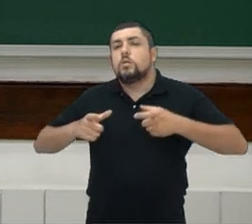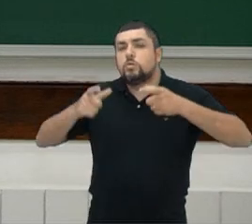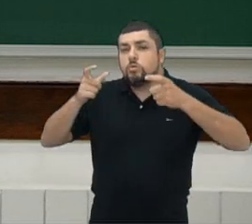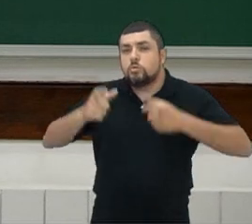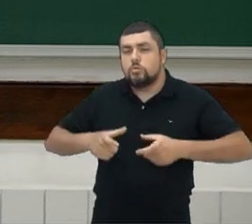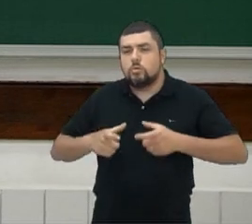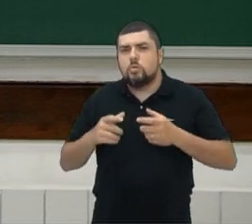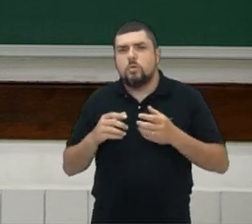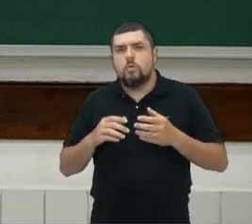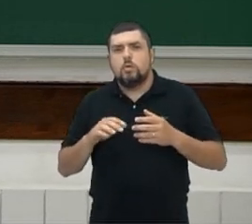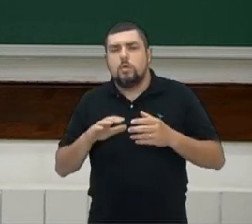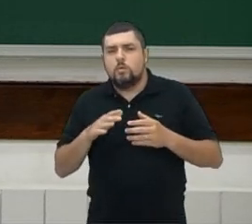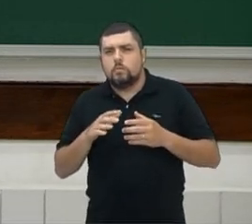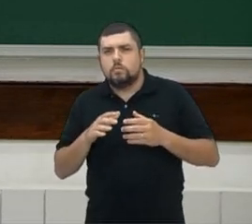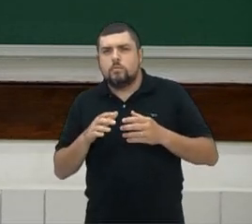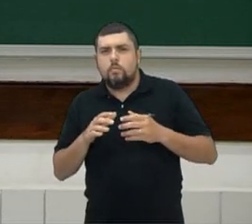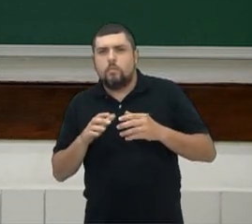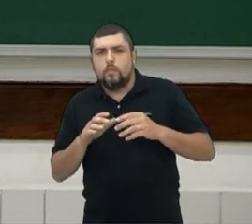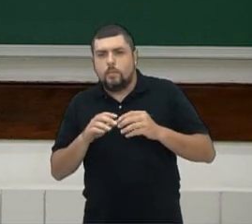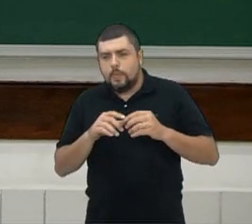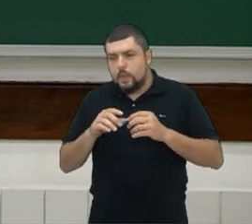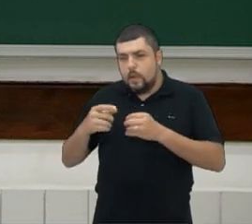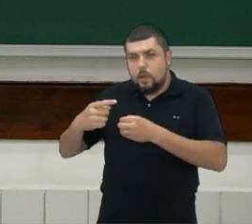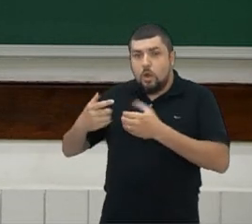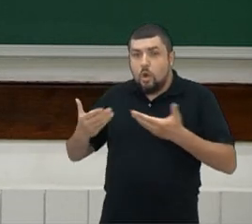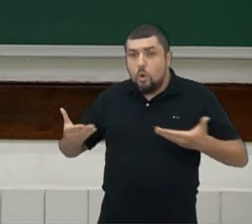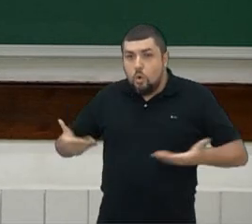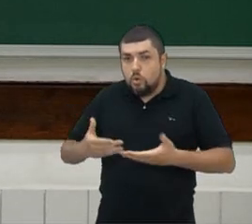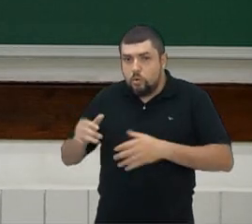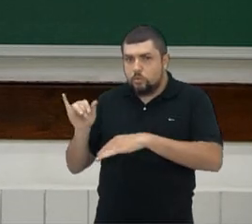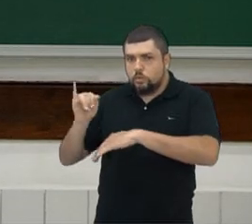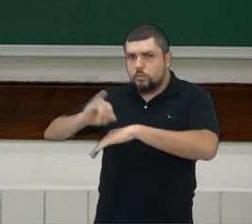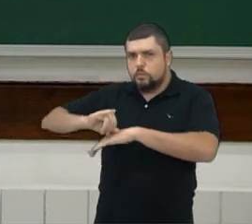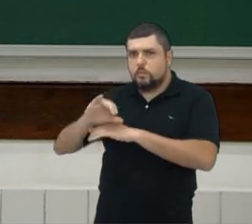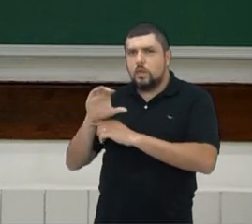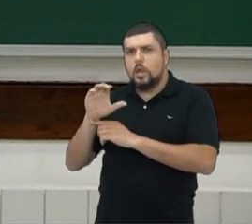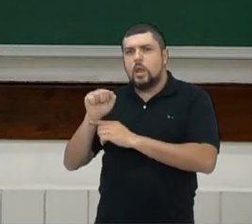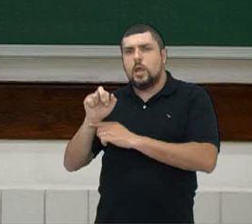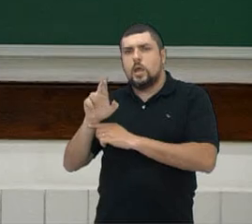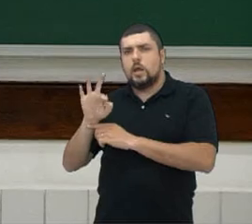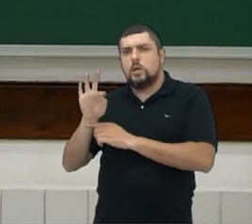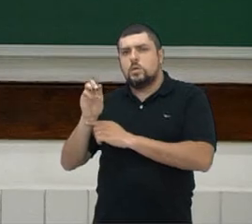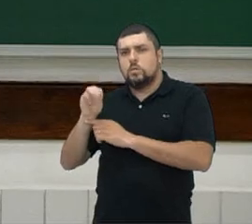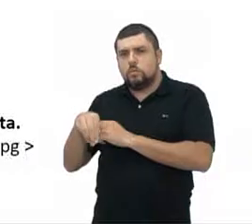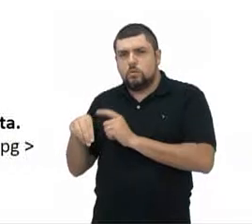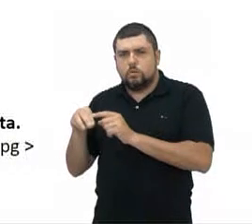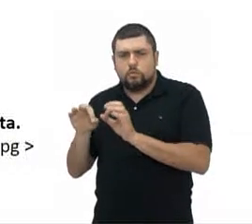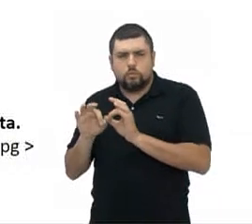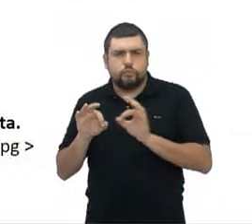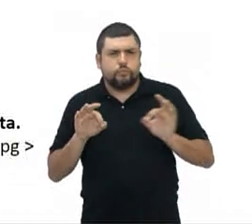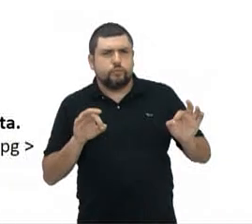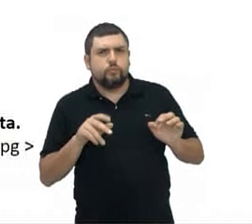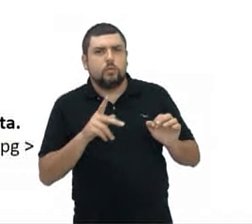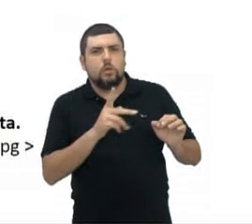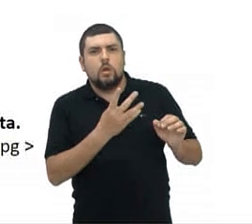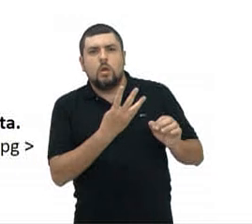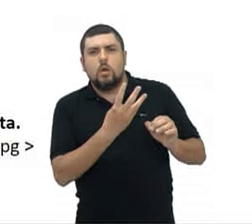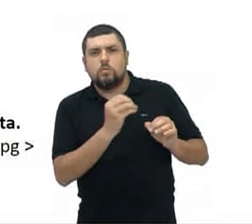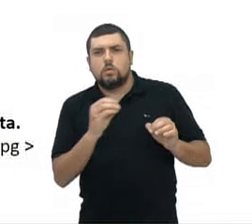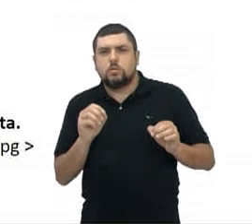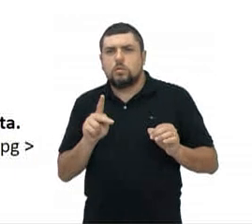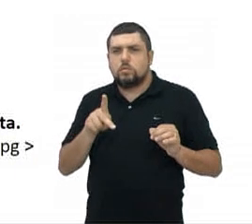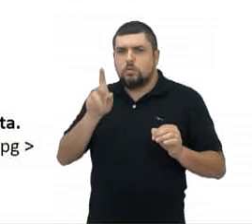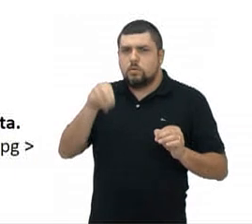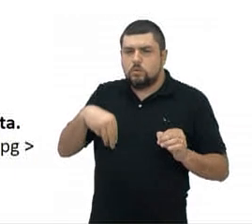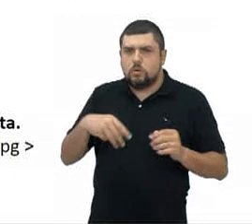400 km ao norte da capital Khartoum. Tem uma montanha bem próximo deles ali, né? E ali vocês